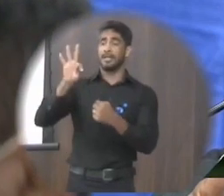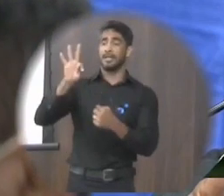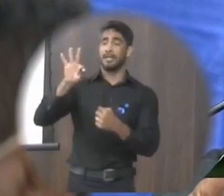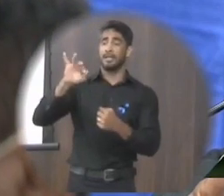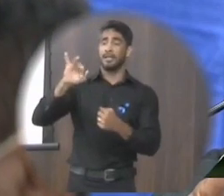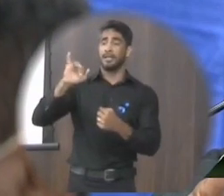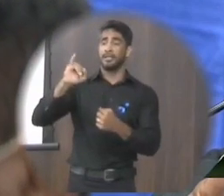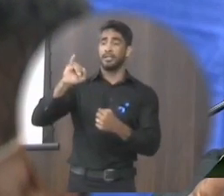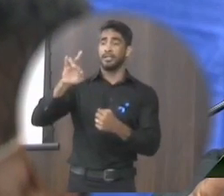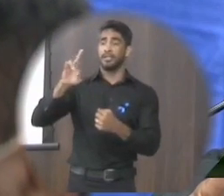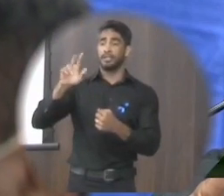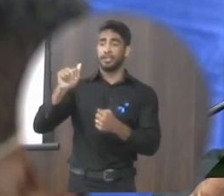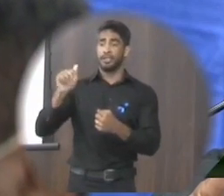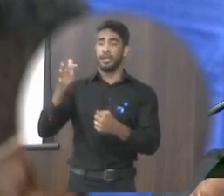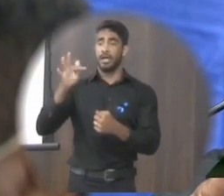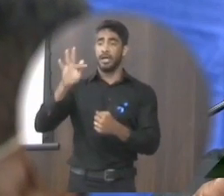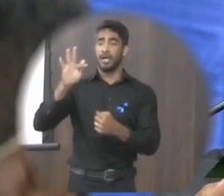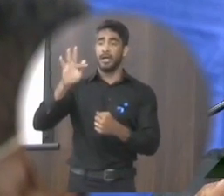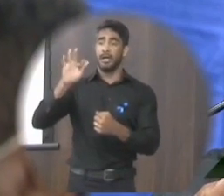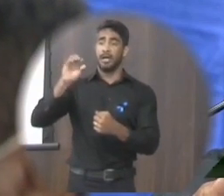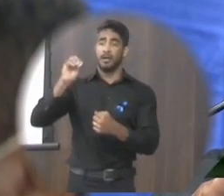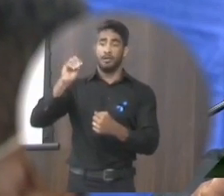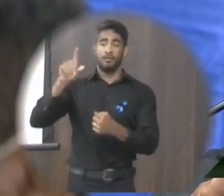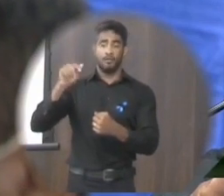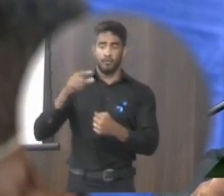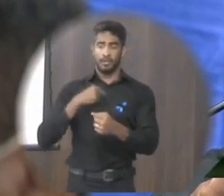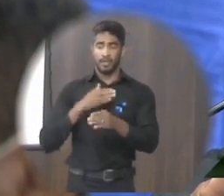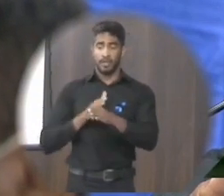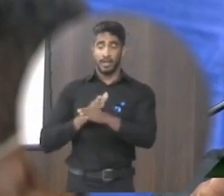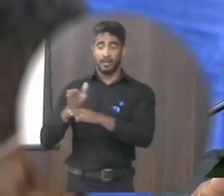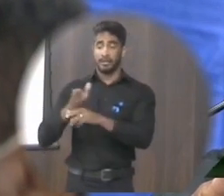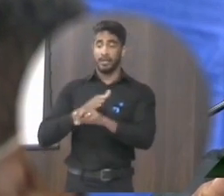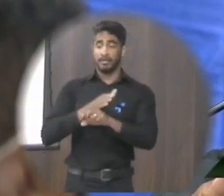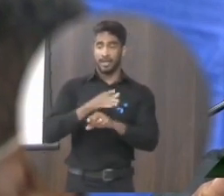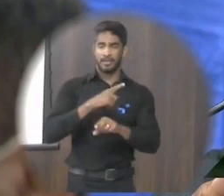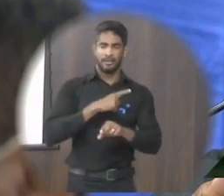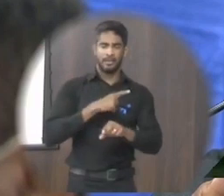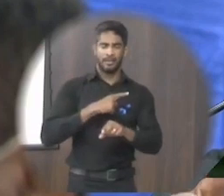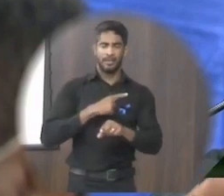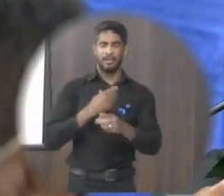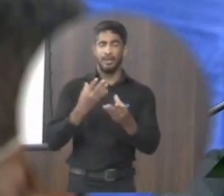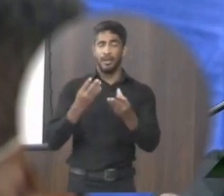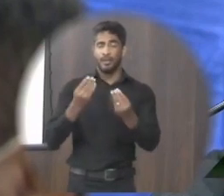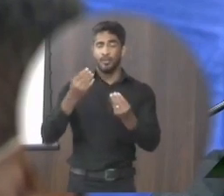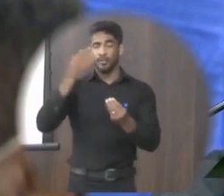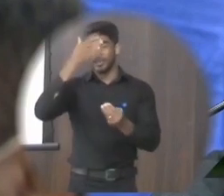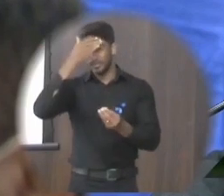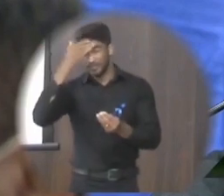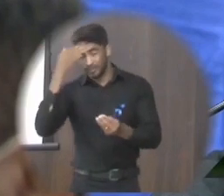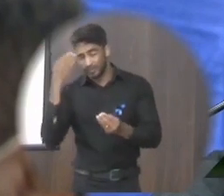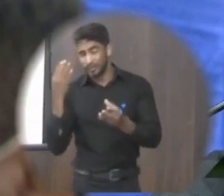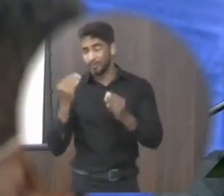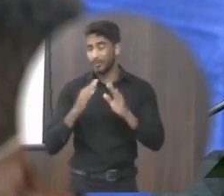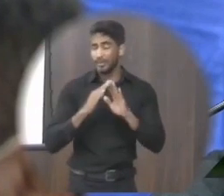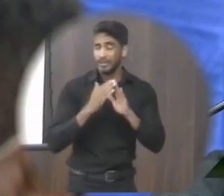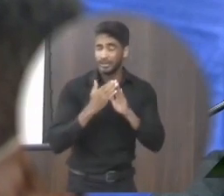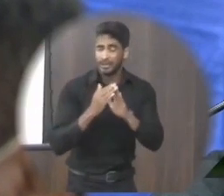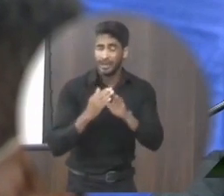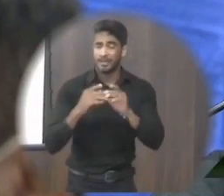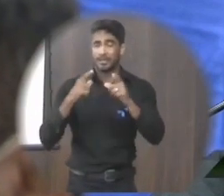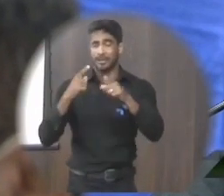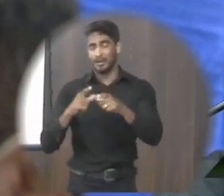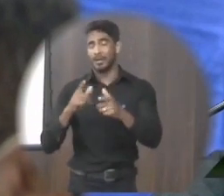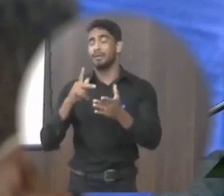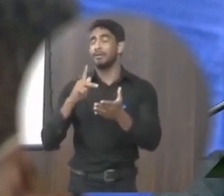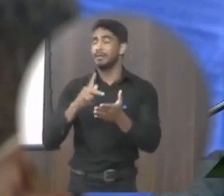Ela tem a entrada que vai para o sítio Imburana, onde tem diversos moradores, diversas casas ali naquele local, e